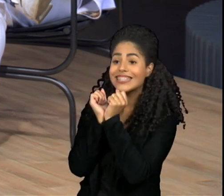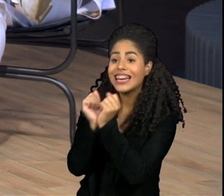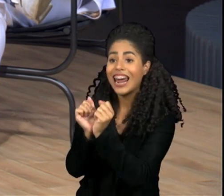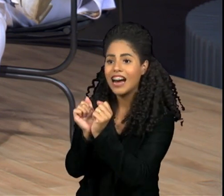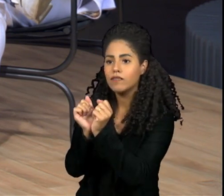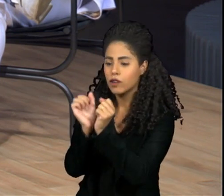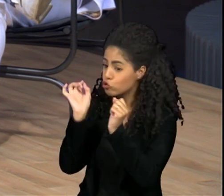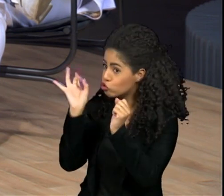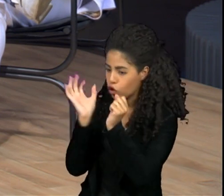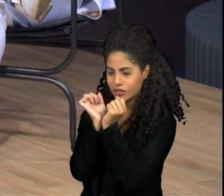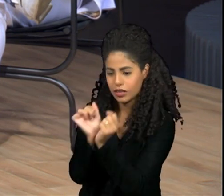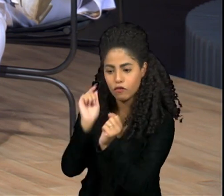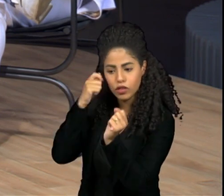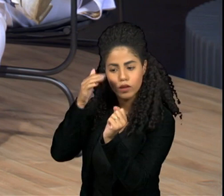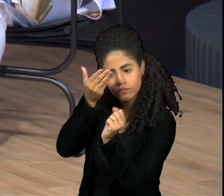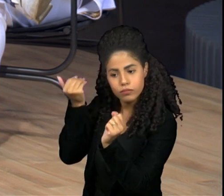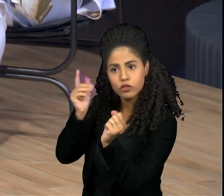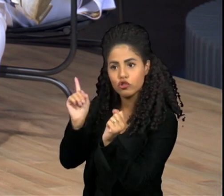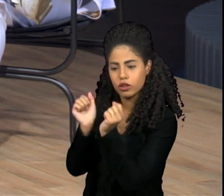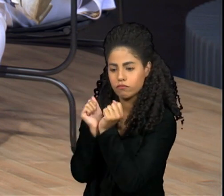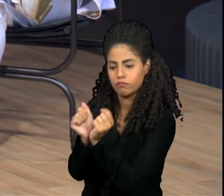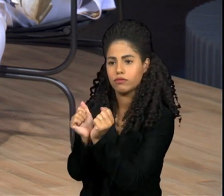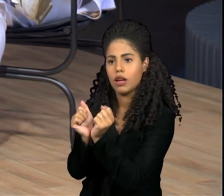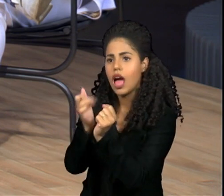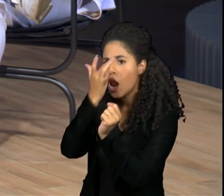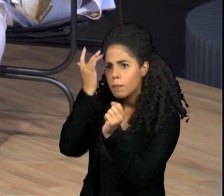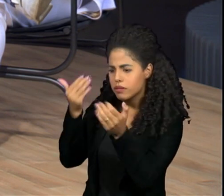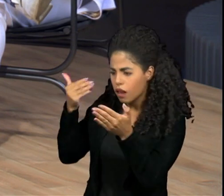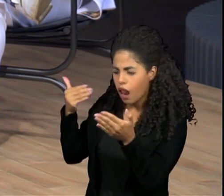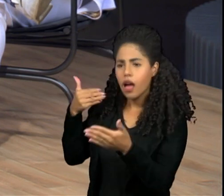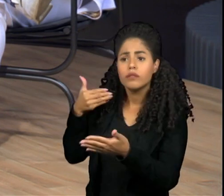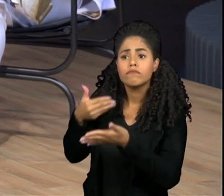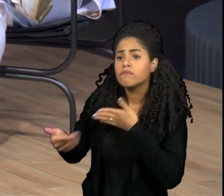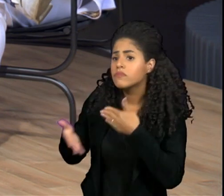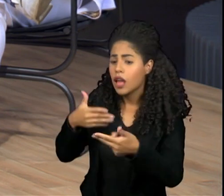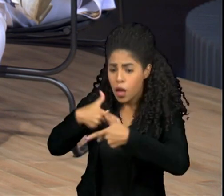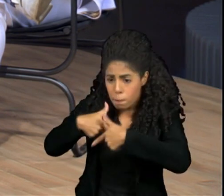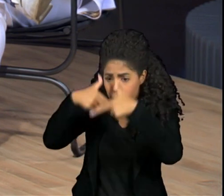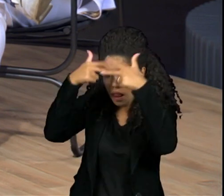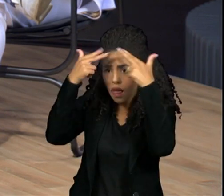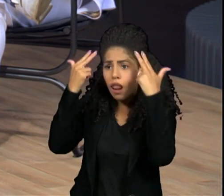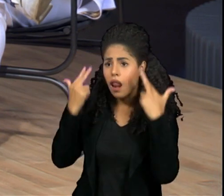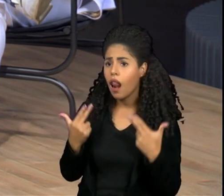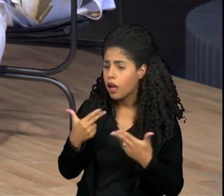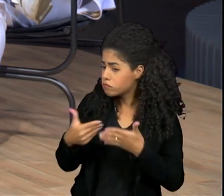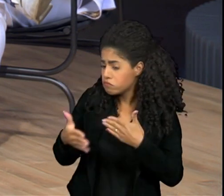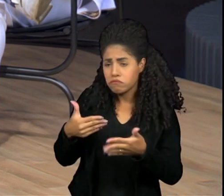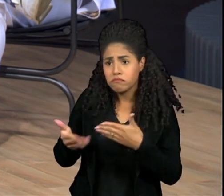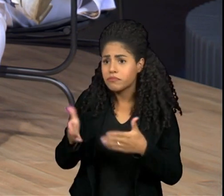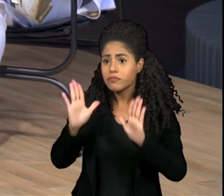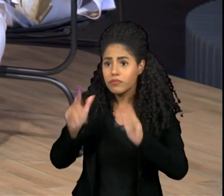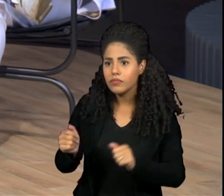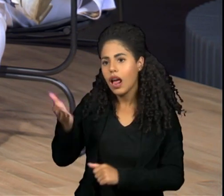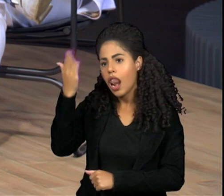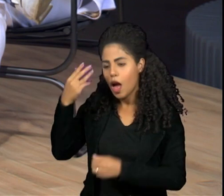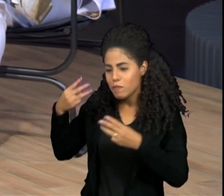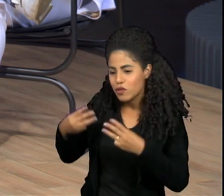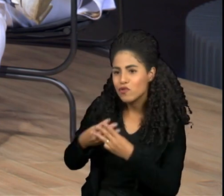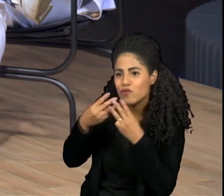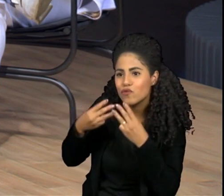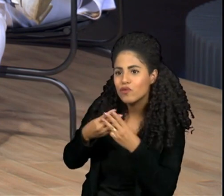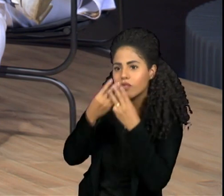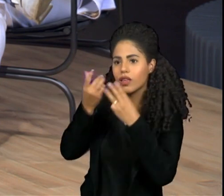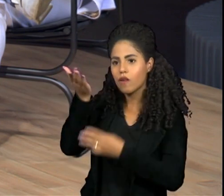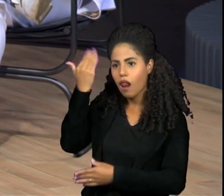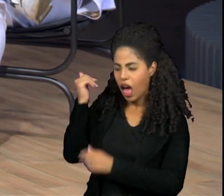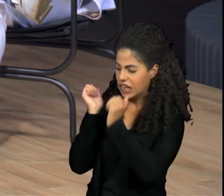Não faz parte da essência de uma pessoa, seja qual for a sua etnia, o judeu escravo. Não, o judeu